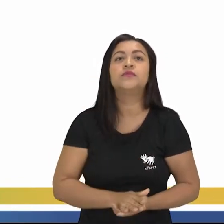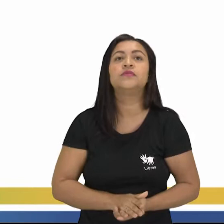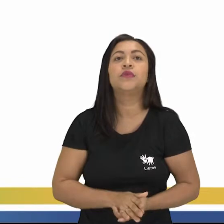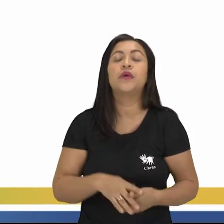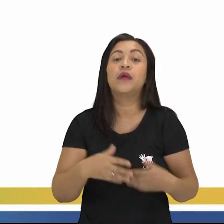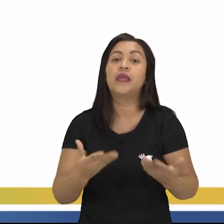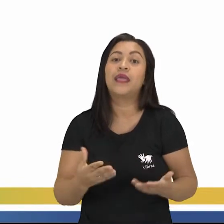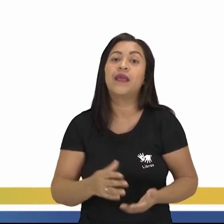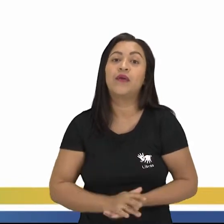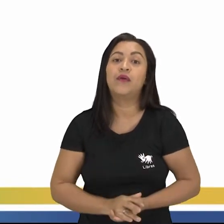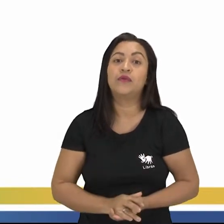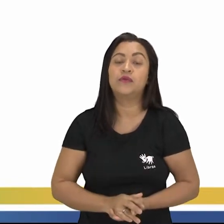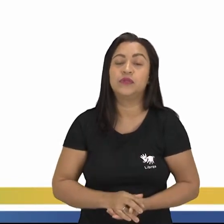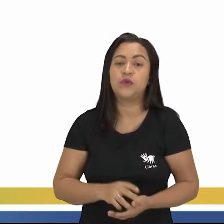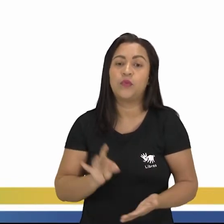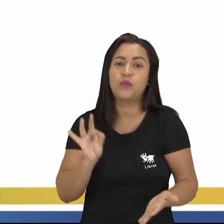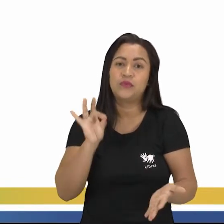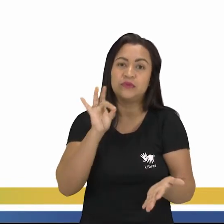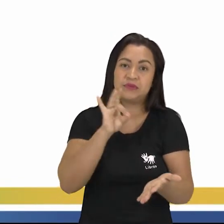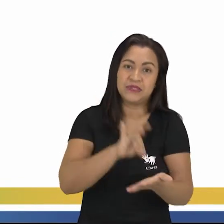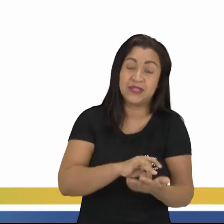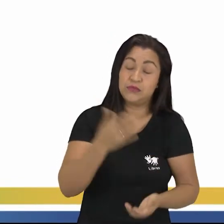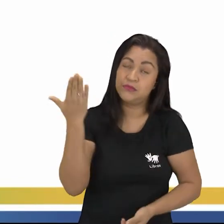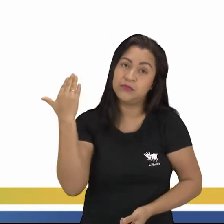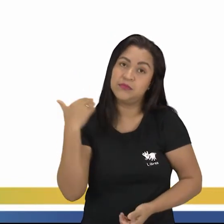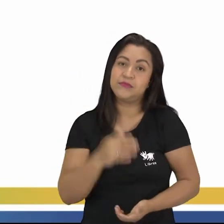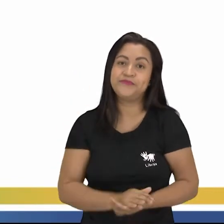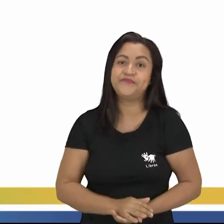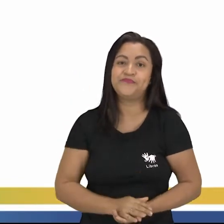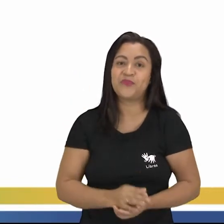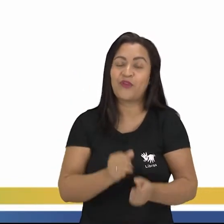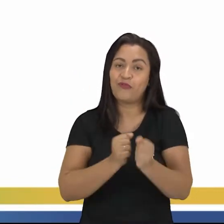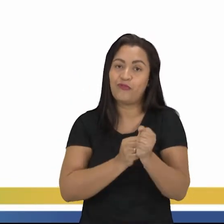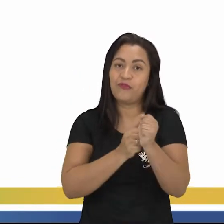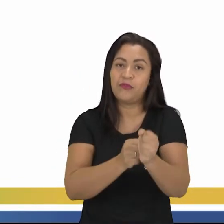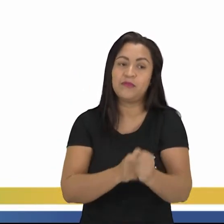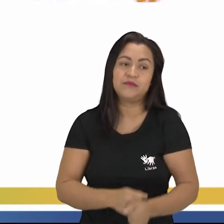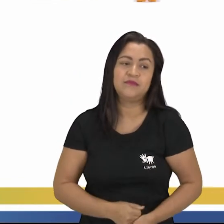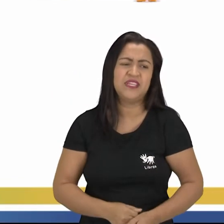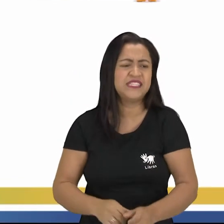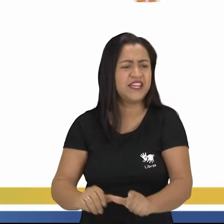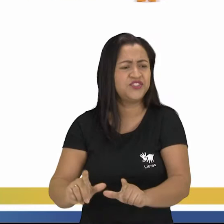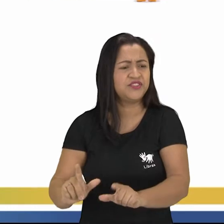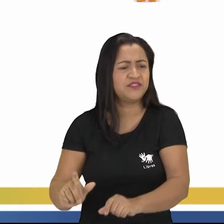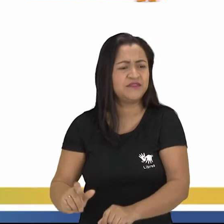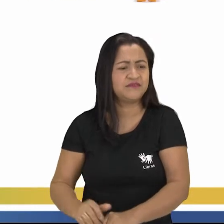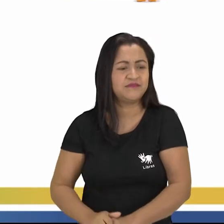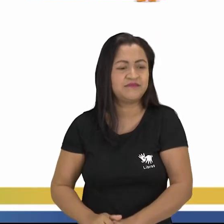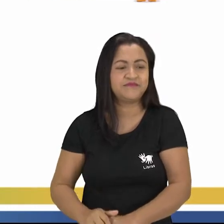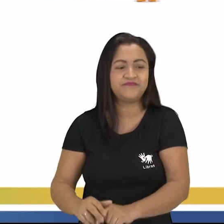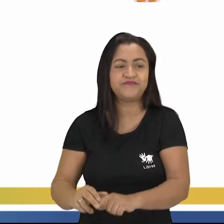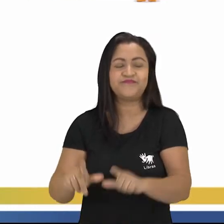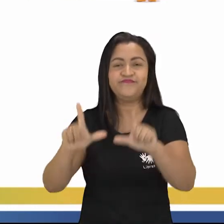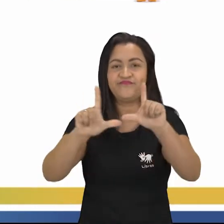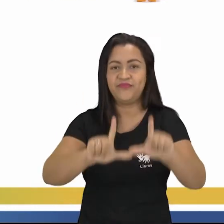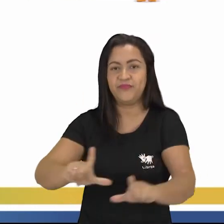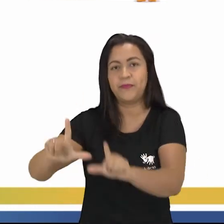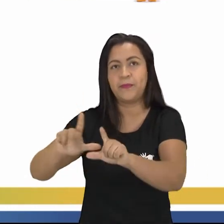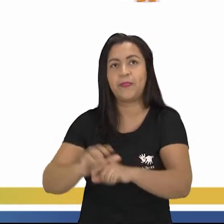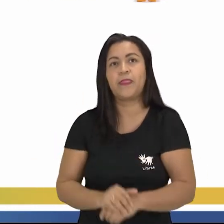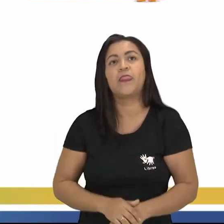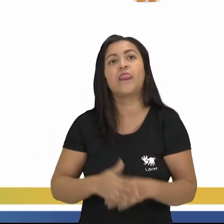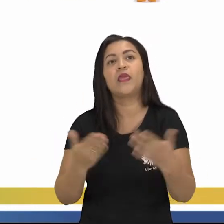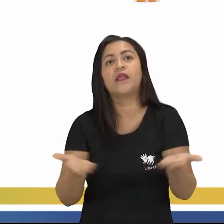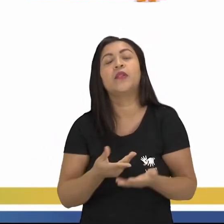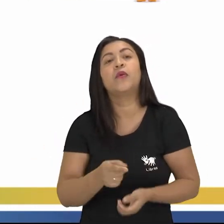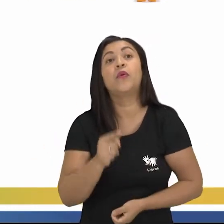resultado irreal no passado. Vamos ver um por um. Acompanhe aqui comigo no slide. Second conditional, então é um